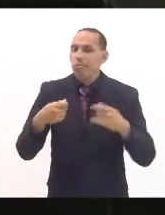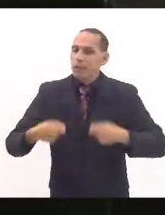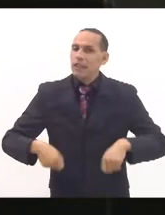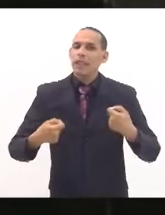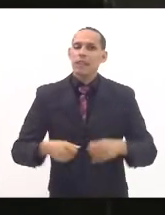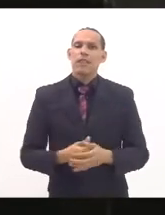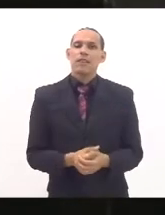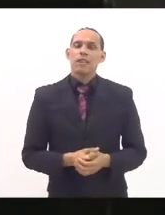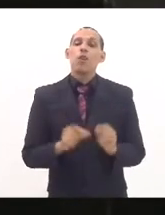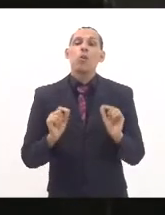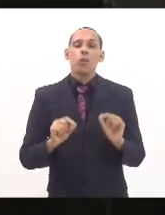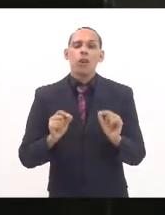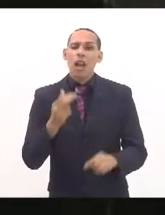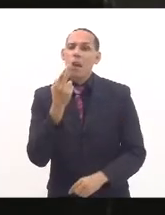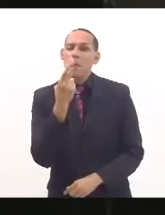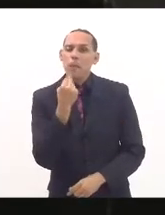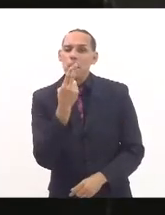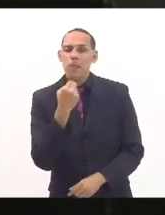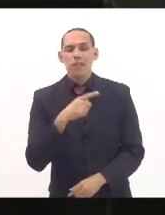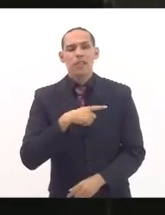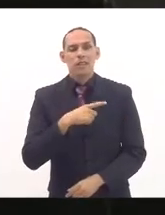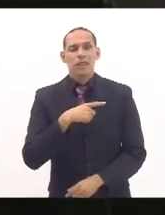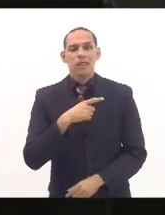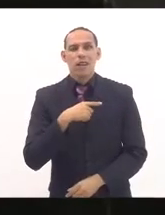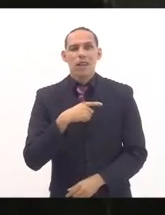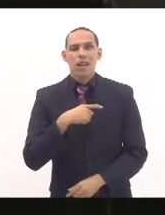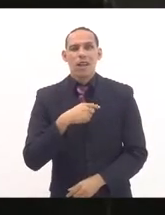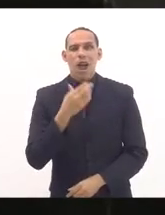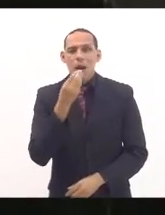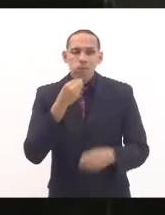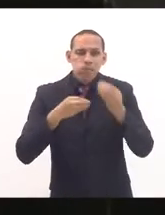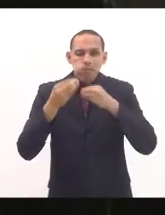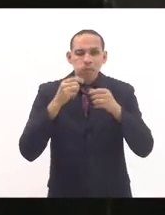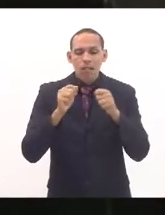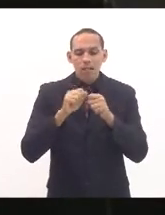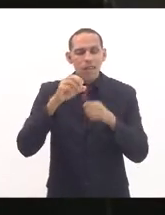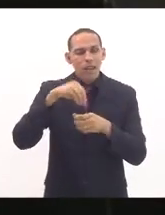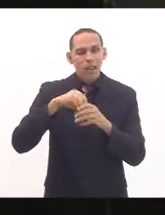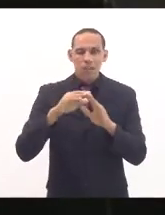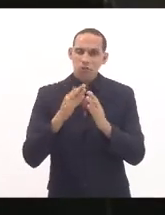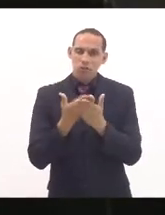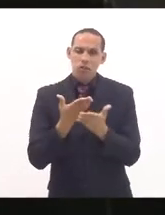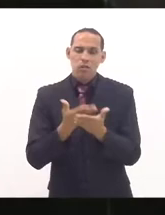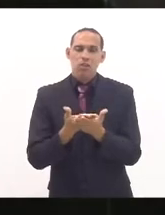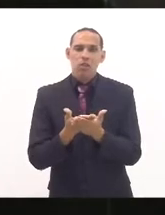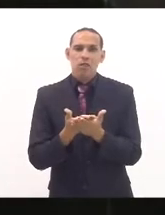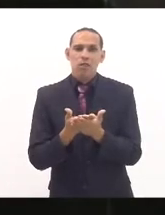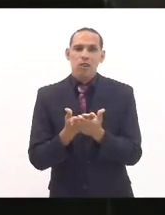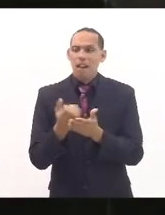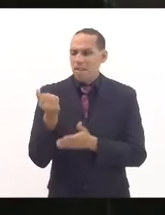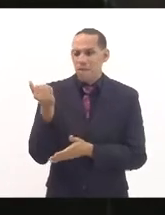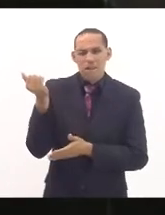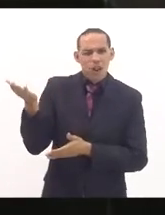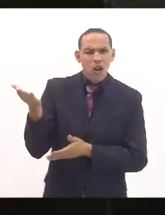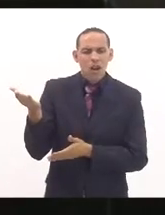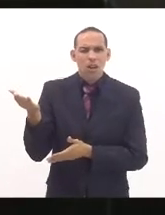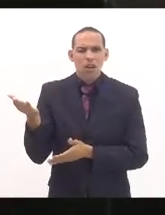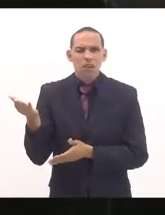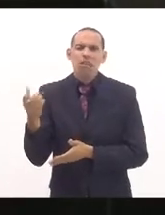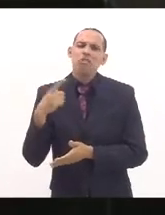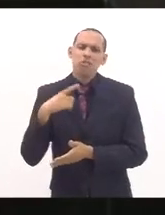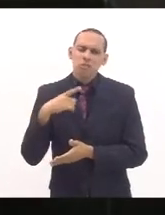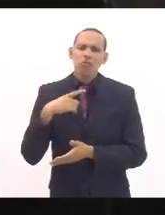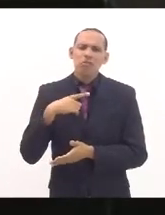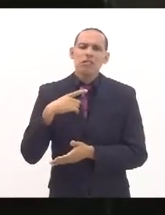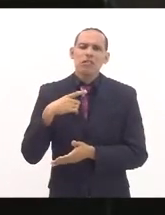que se tem uma nutricionista fazendo a comida dentro das escolas, do lado de fora tem lá a